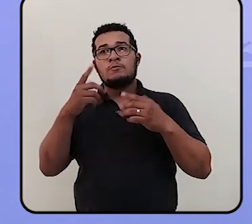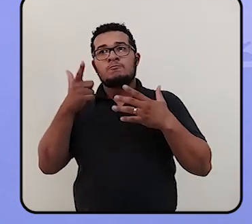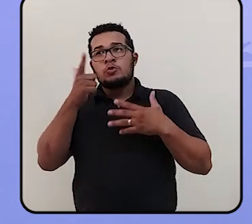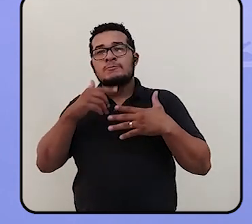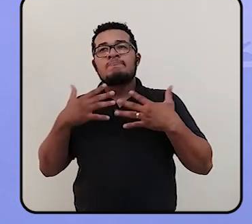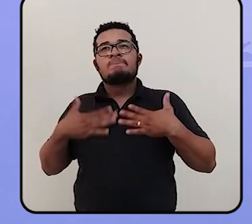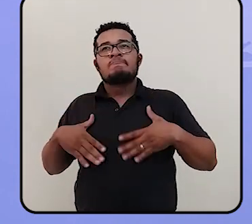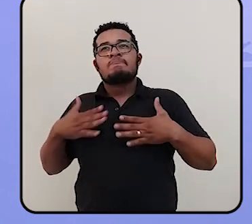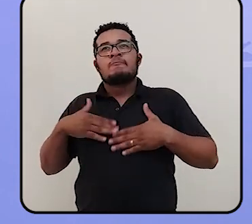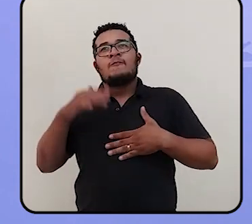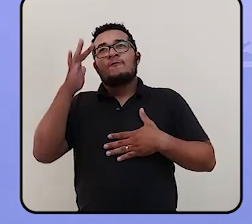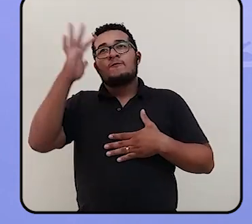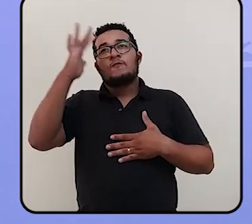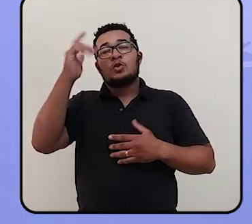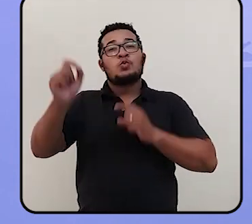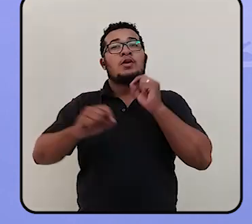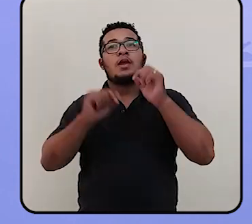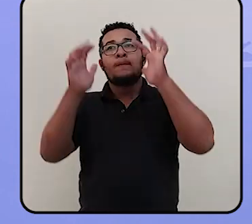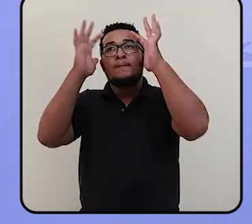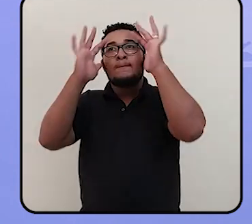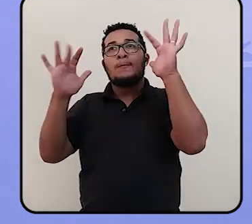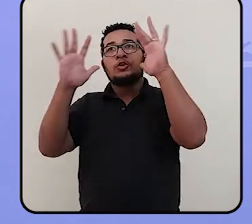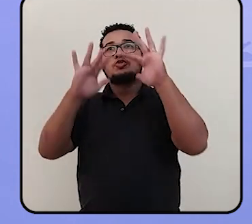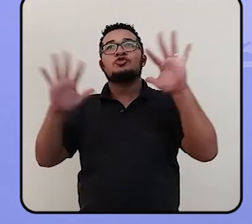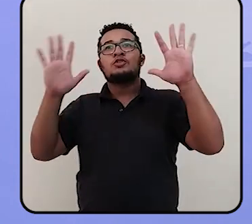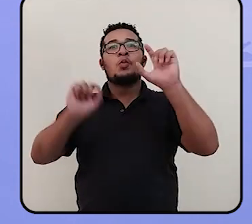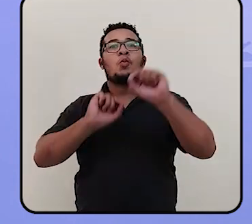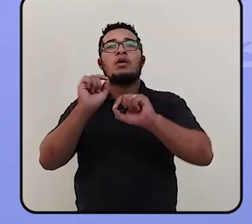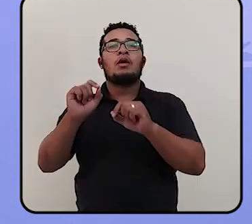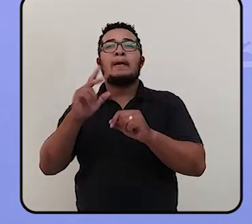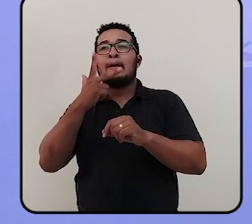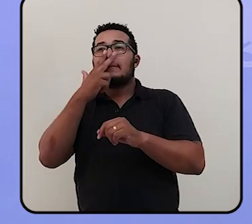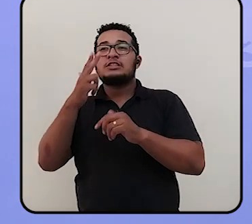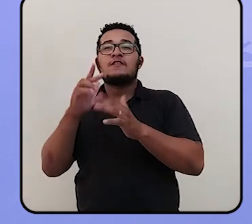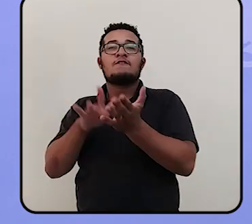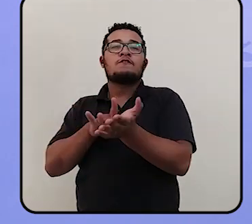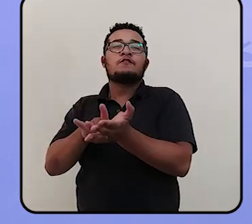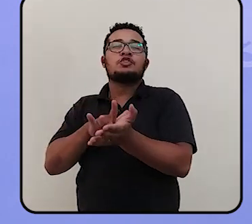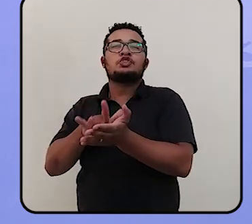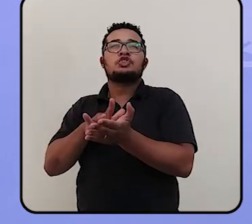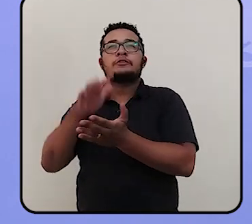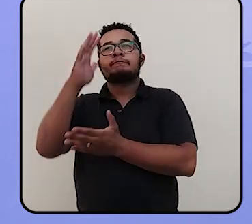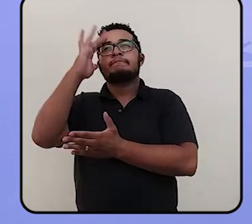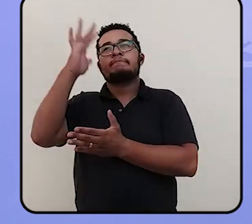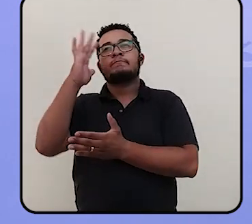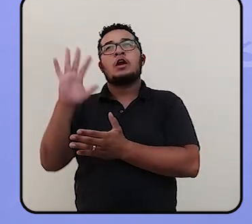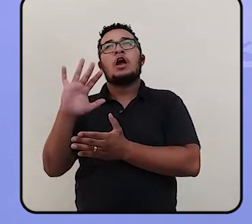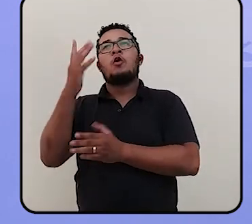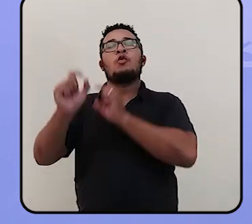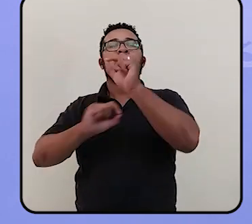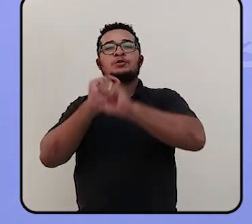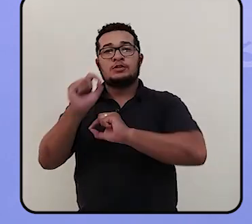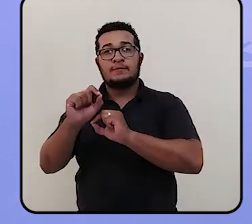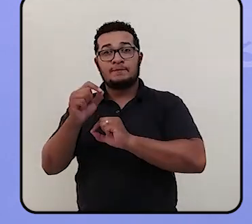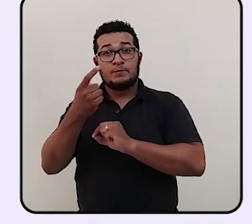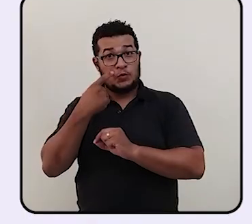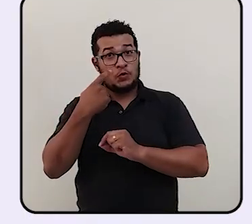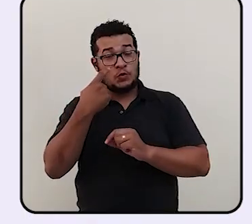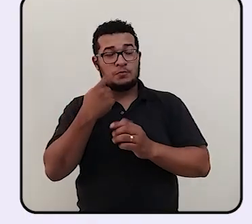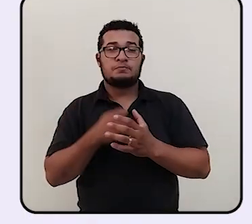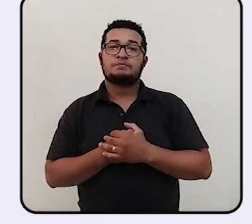você imaginar o que está acontecendo. É você simular o que está acontecendo. Quer ver? Se liga